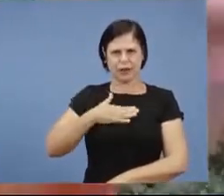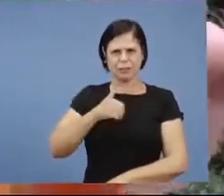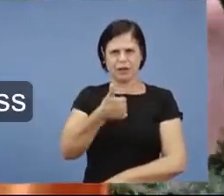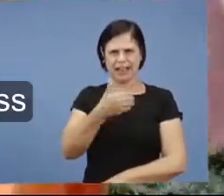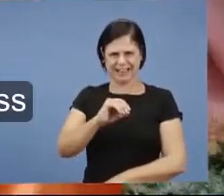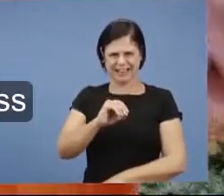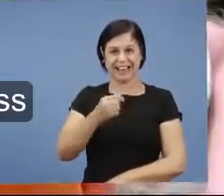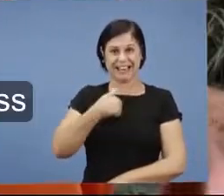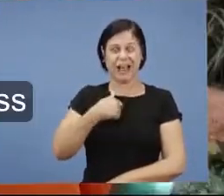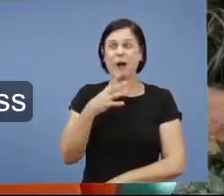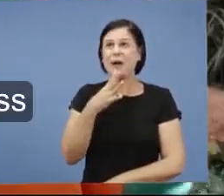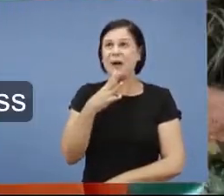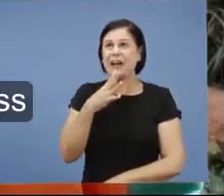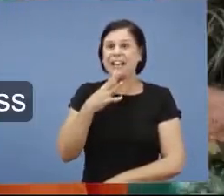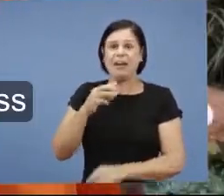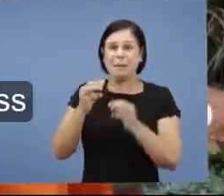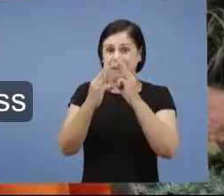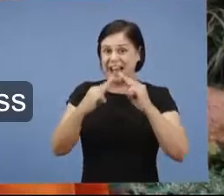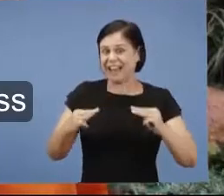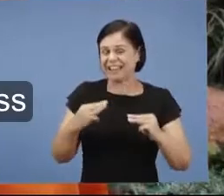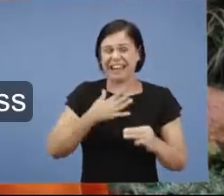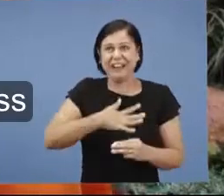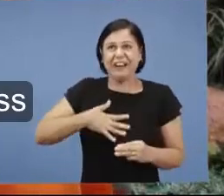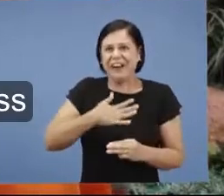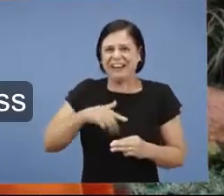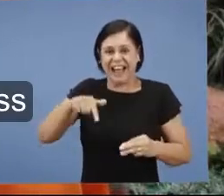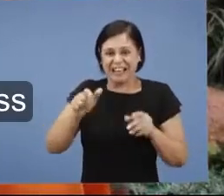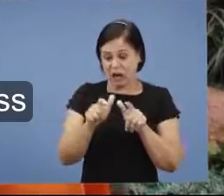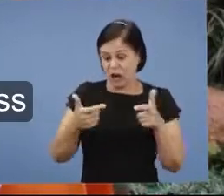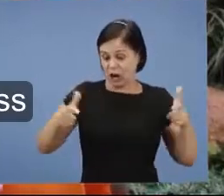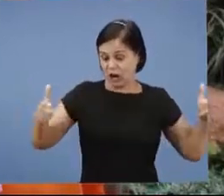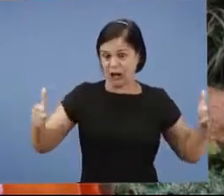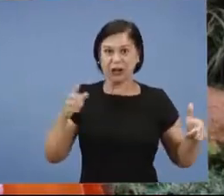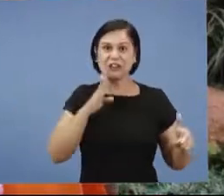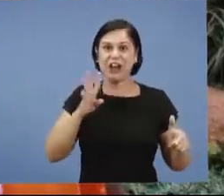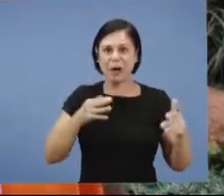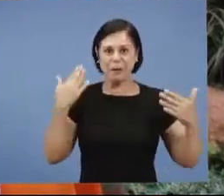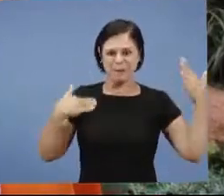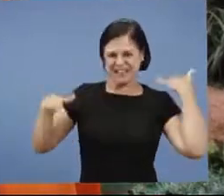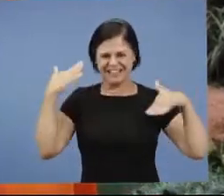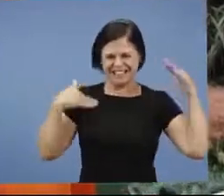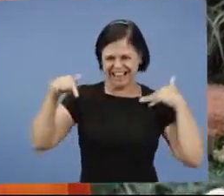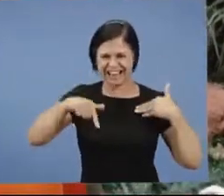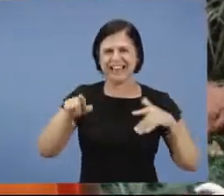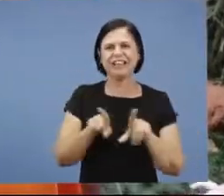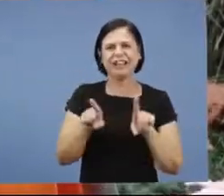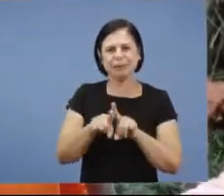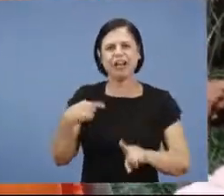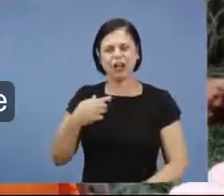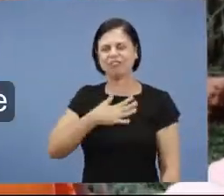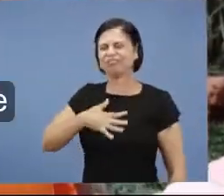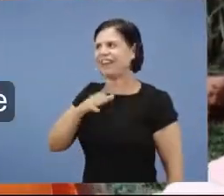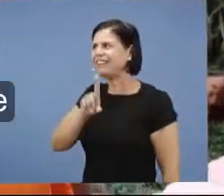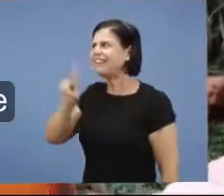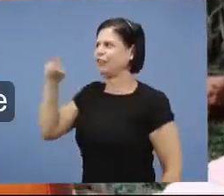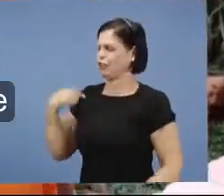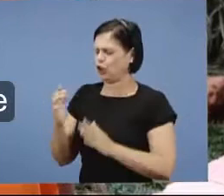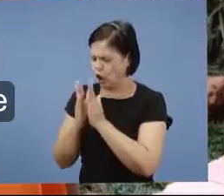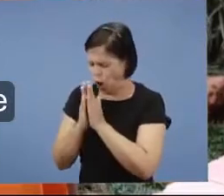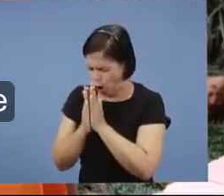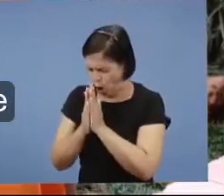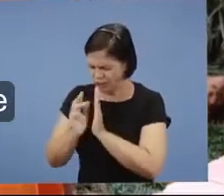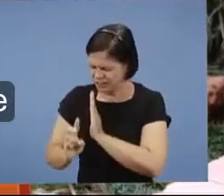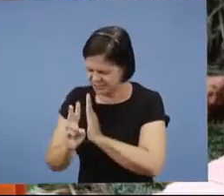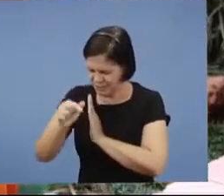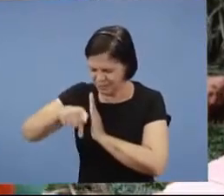Manaim, porque aqui é muito grande, muito legal de passear e também a gente agrada a Deus, orando, fazendo as